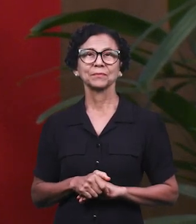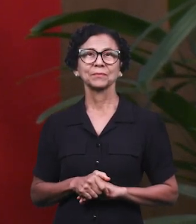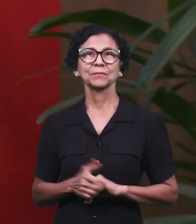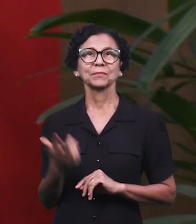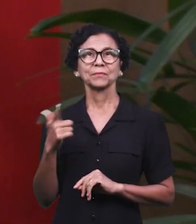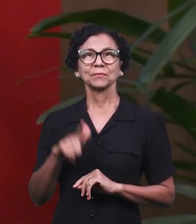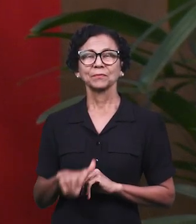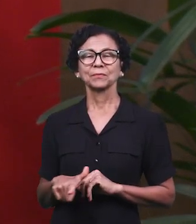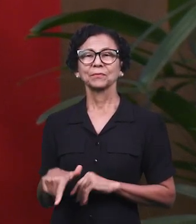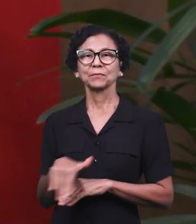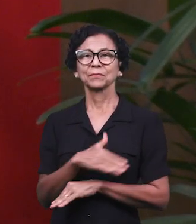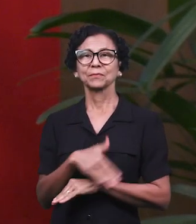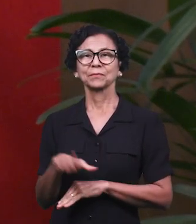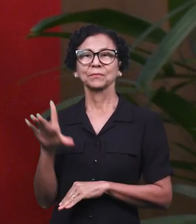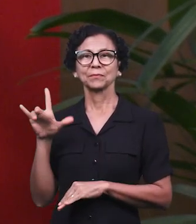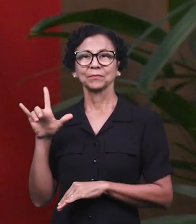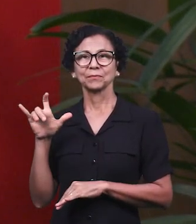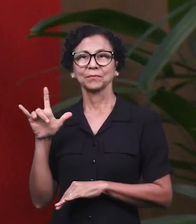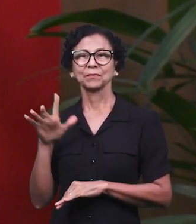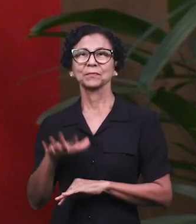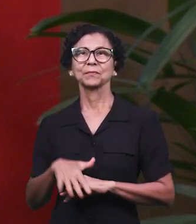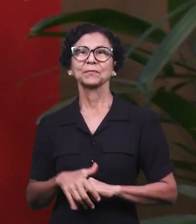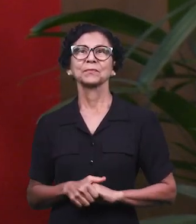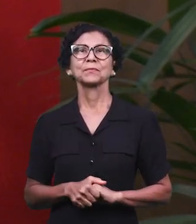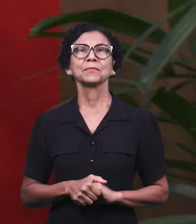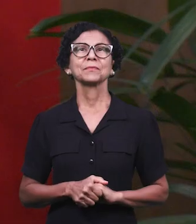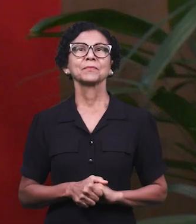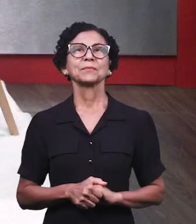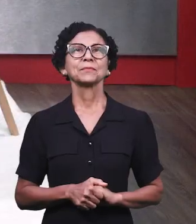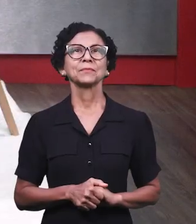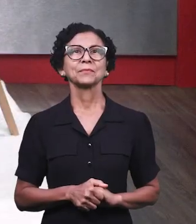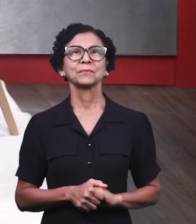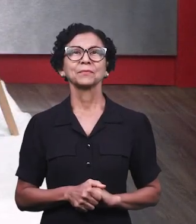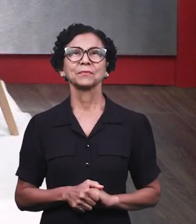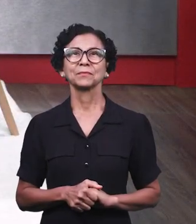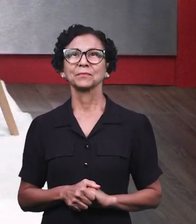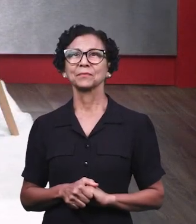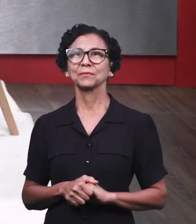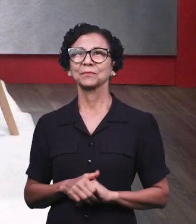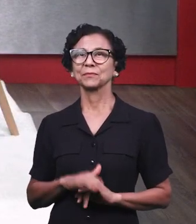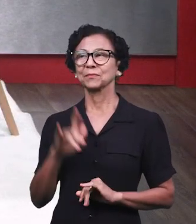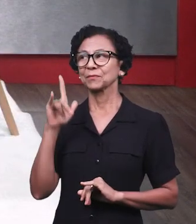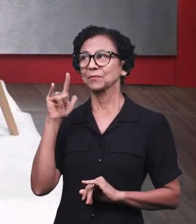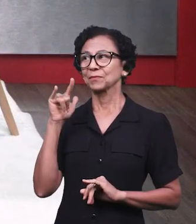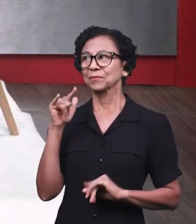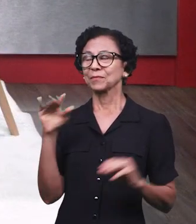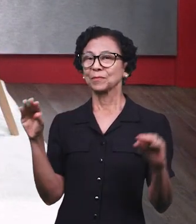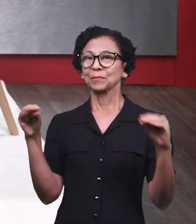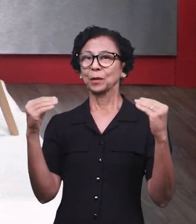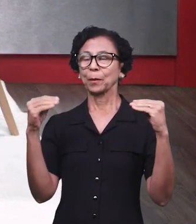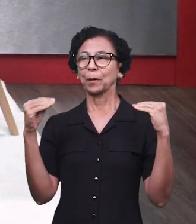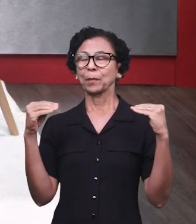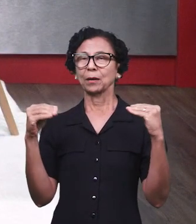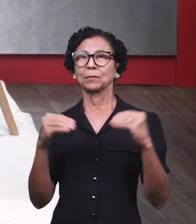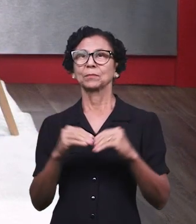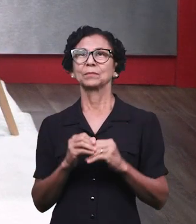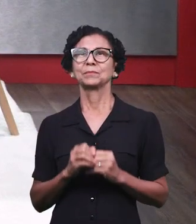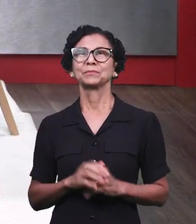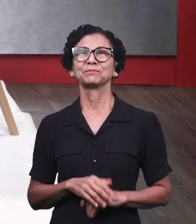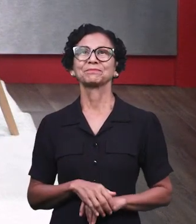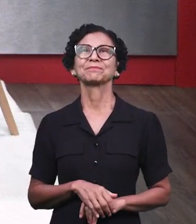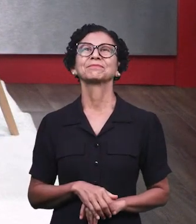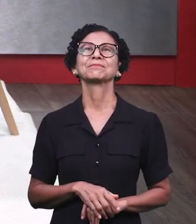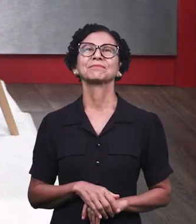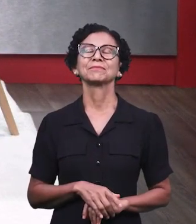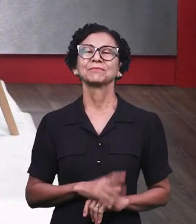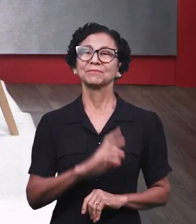no odonto.estética, que é onde eu atendo aqui em Vila Velha. Doutora, sua caixinha de perguntas no Instagram, eu tenho certeza que vai encher. Você vai responder